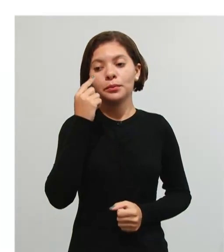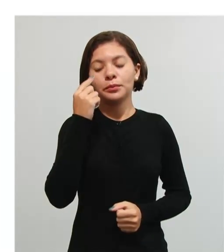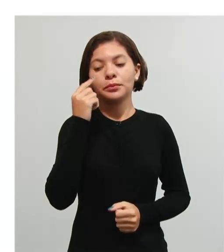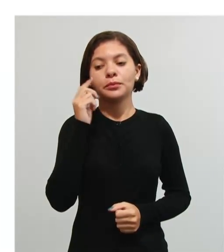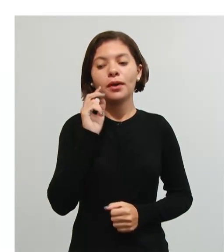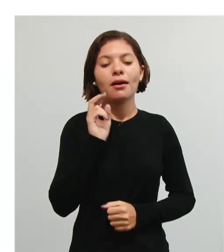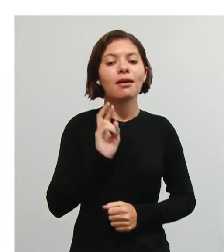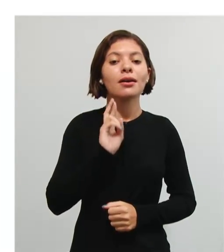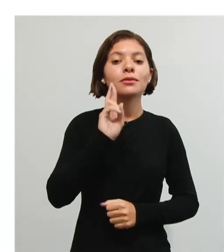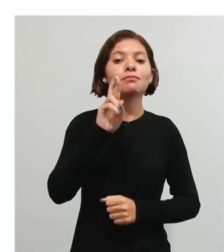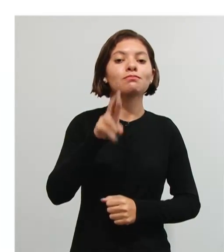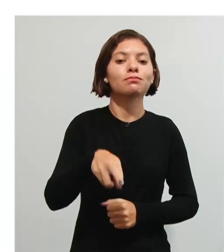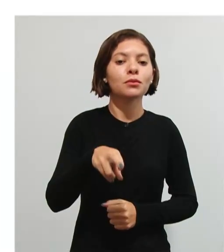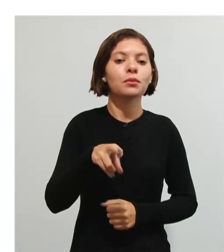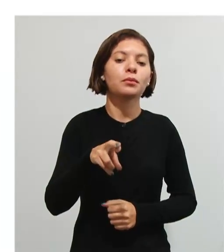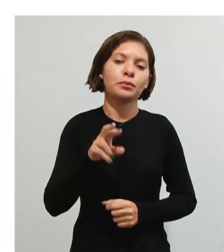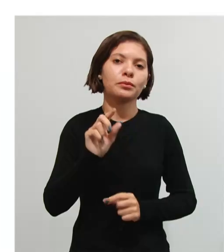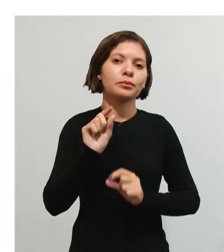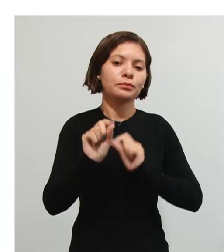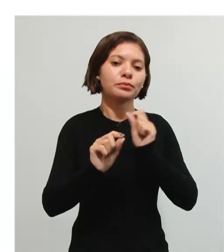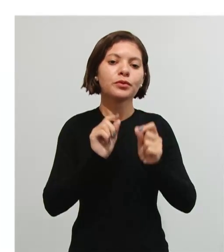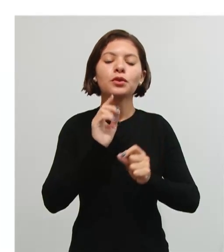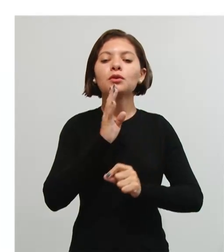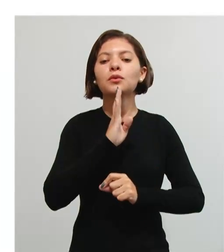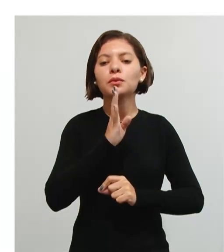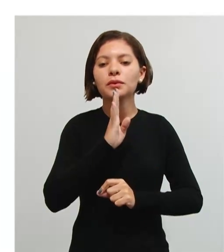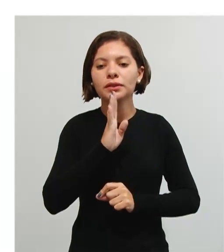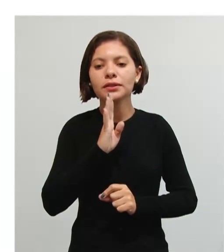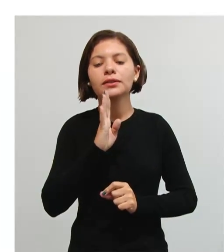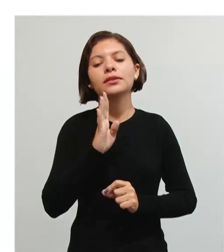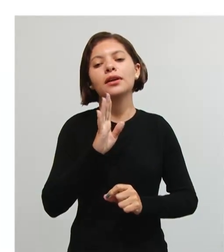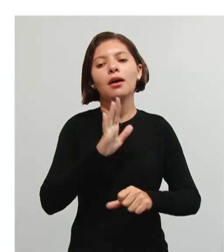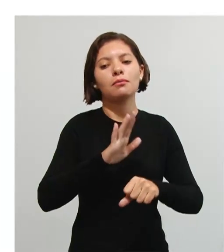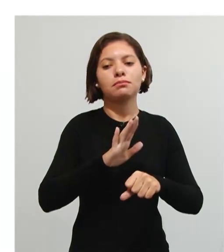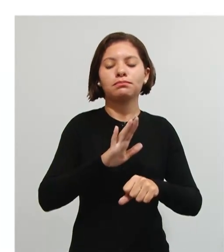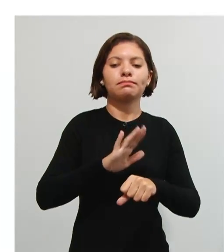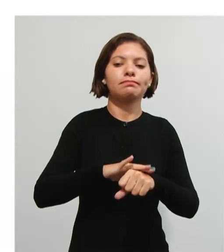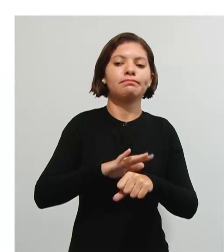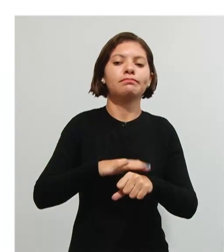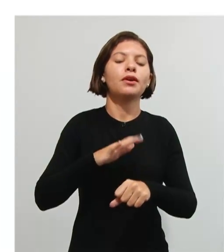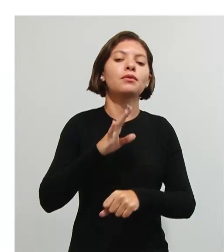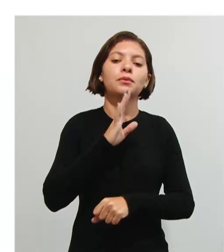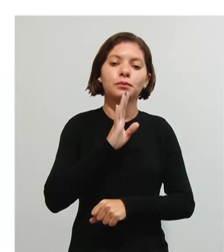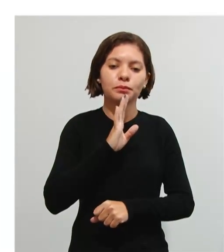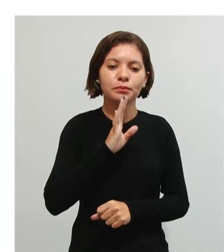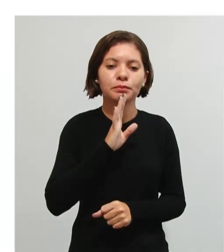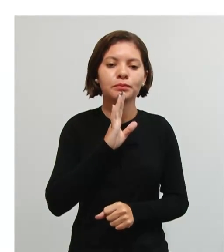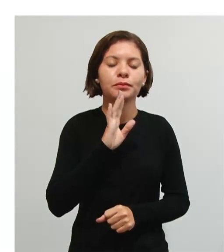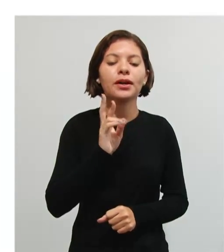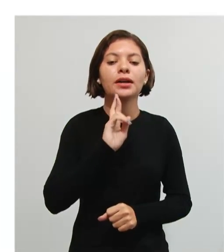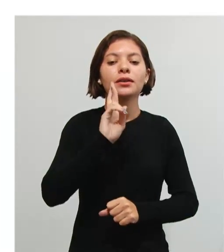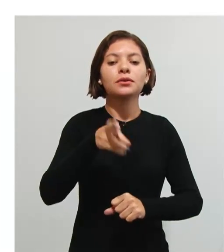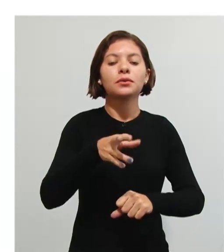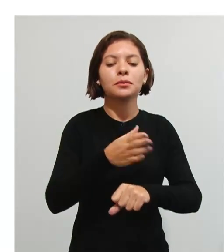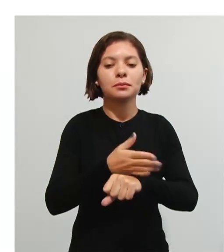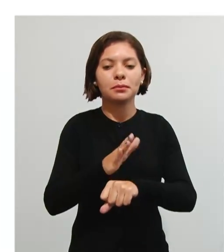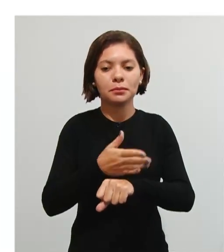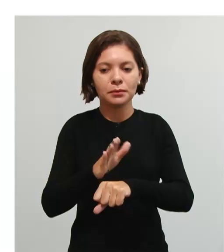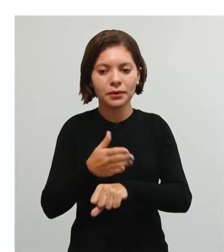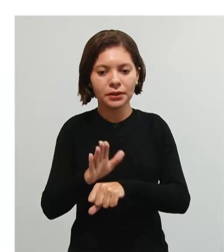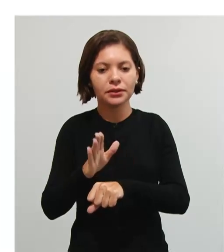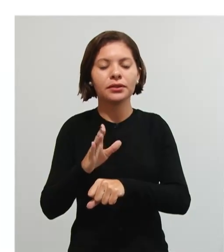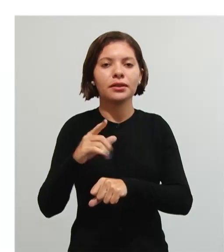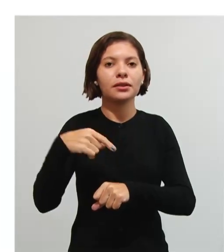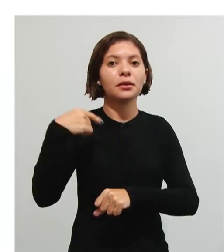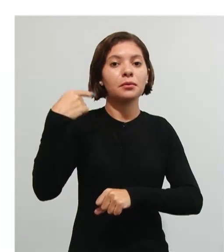razões intelectuais, conhecer pela própria satisfação de conhecer, e razões práticas, conhecer com vistas a fazer algo